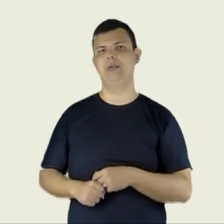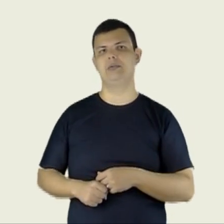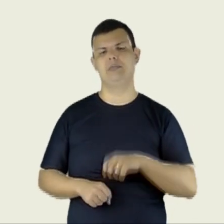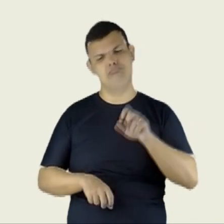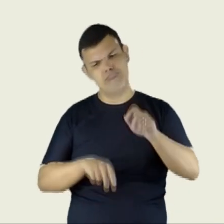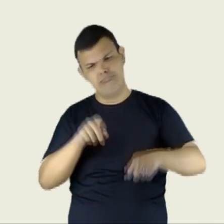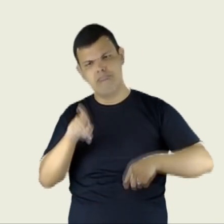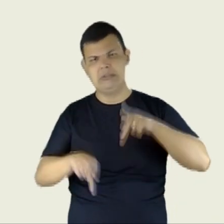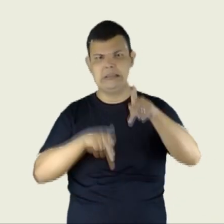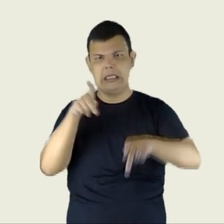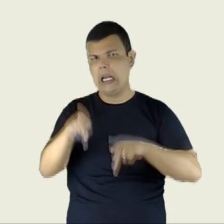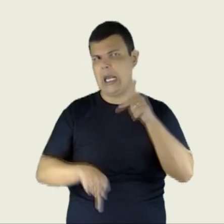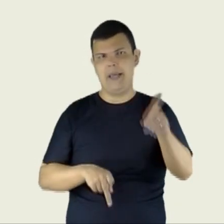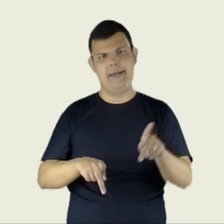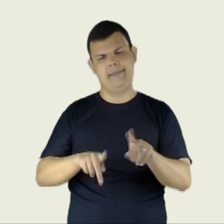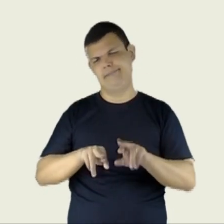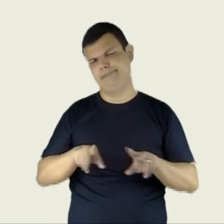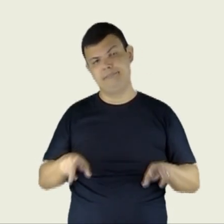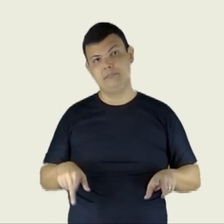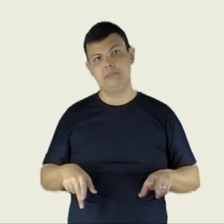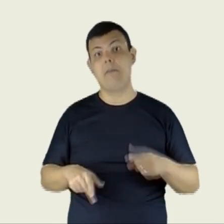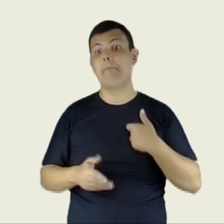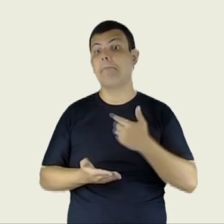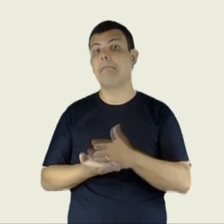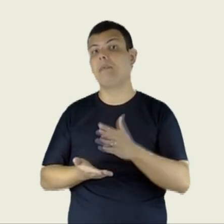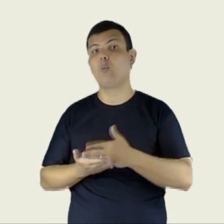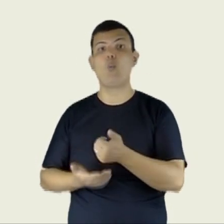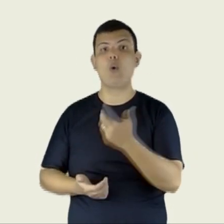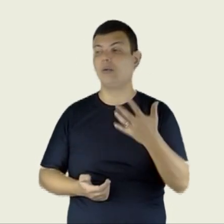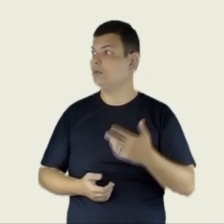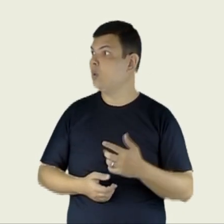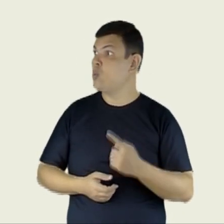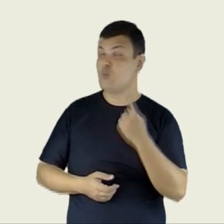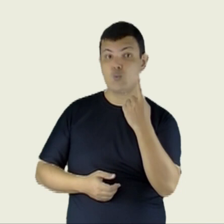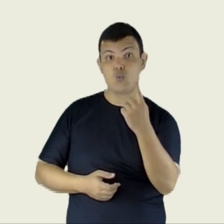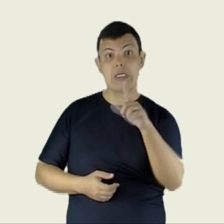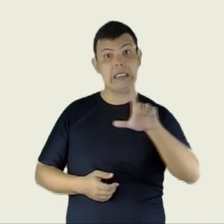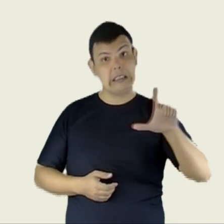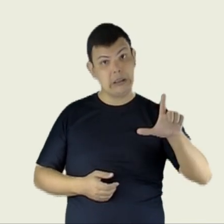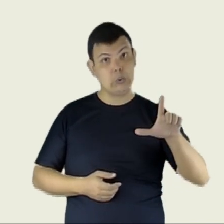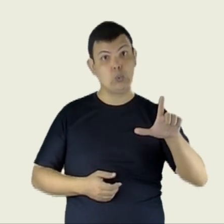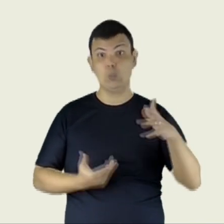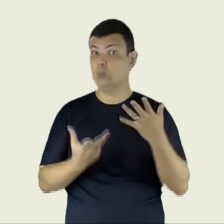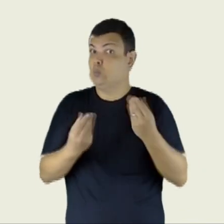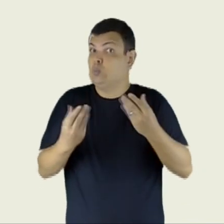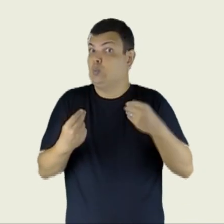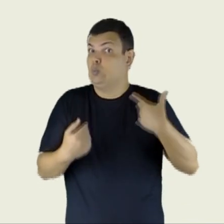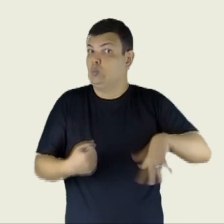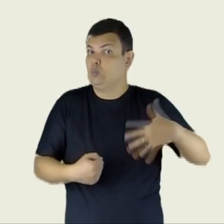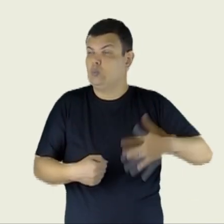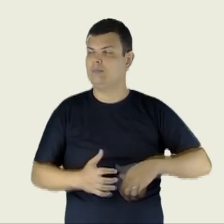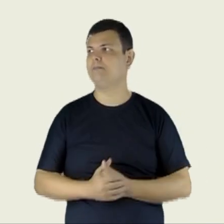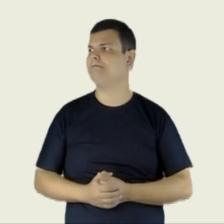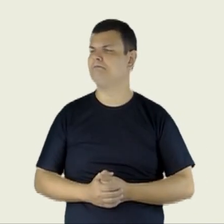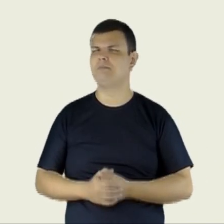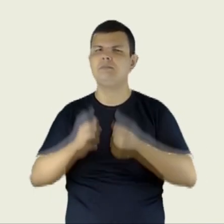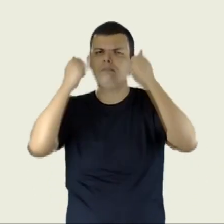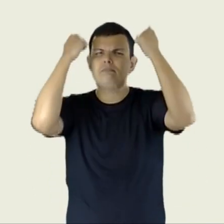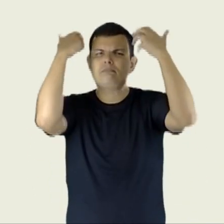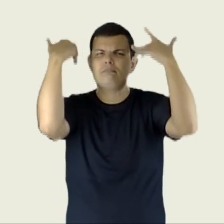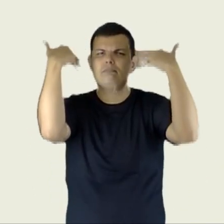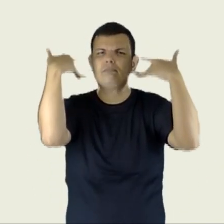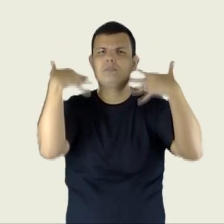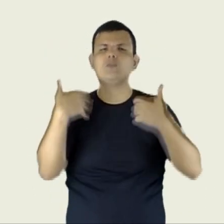de bicicleta, por exemplo, a gente perde mais ou menos 1 litro de água, ou 1000 ml. E o nosso suor?